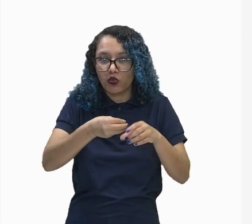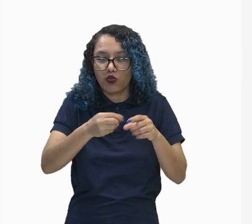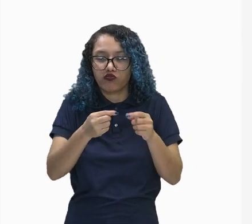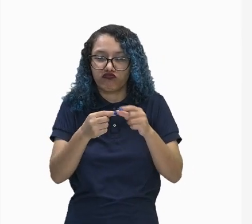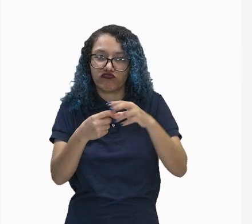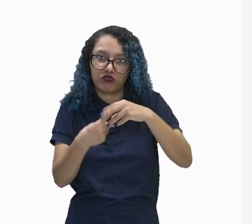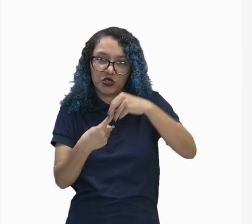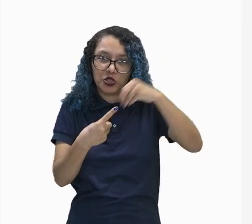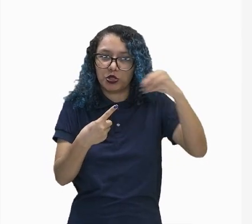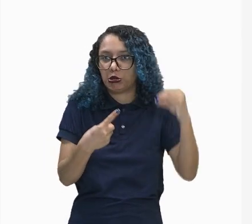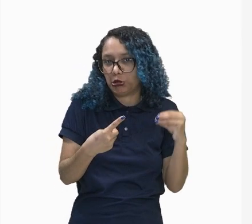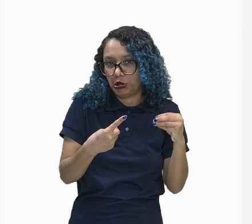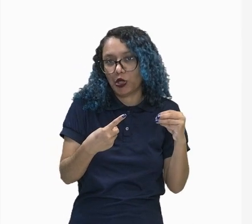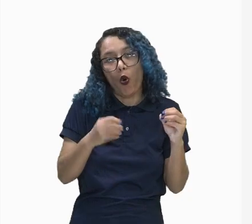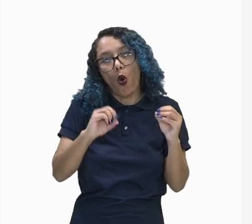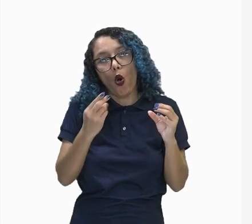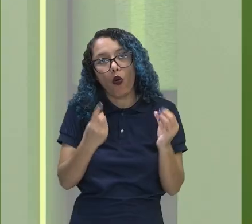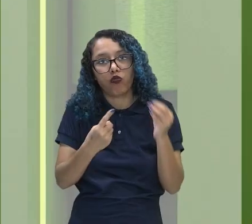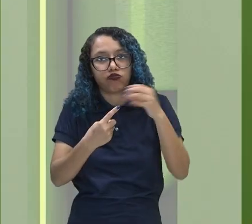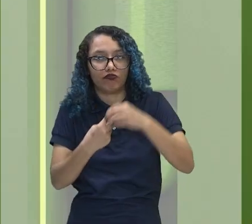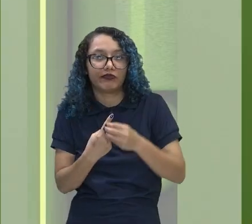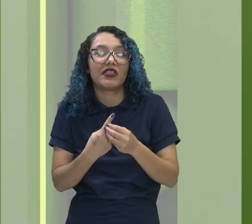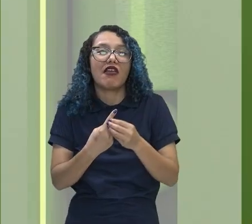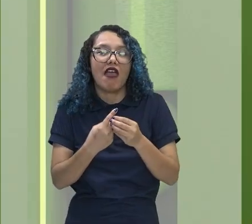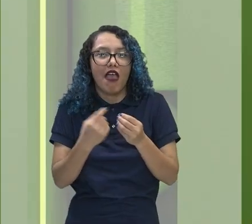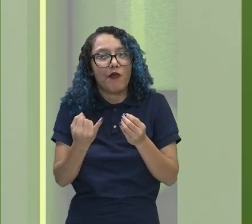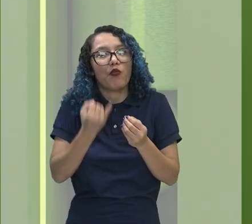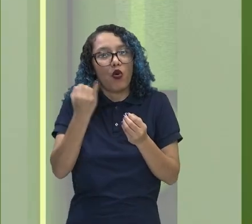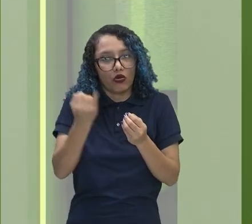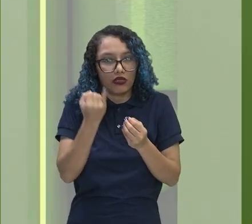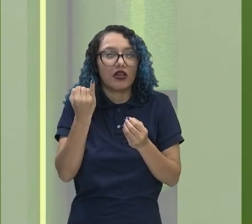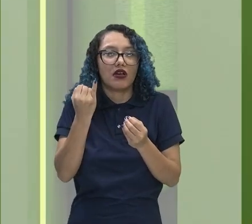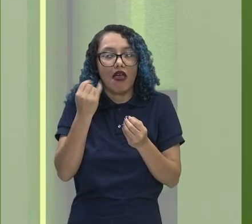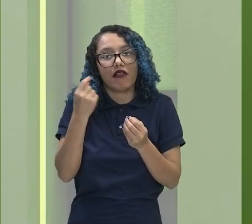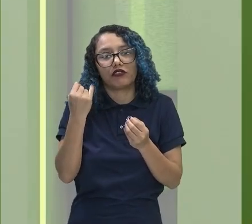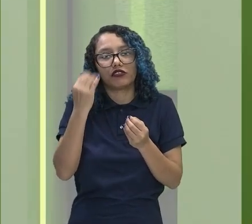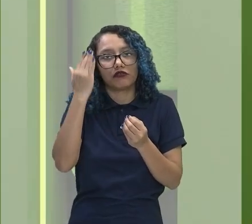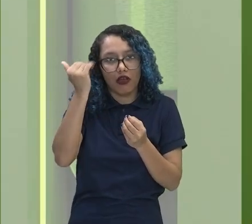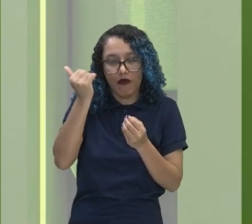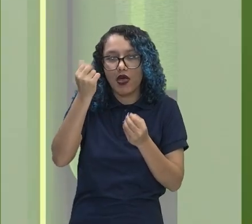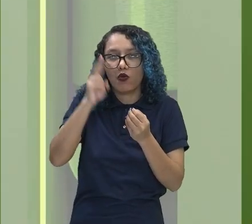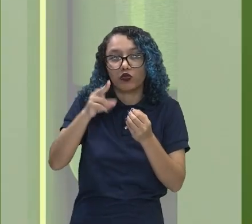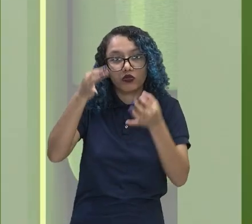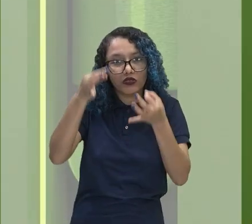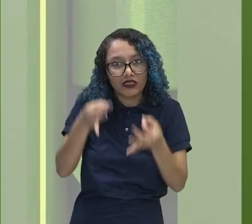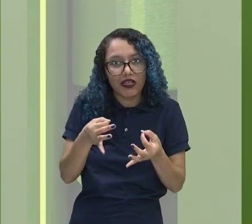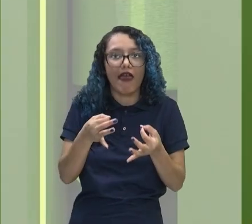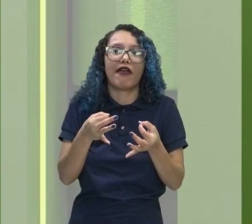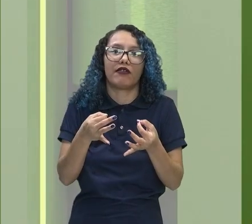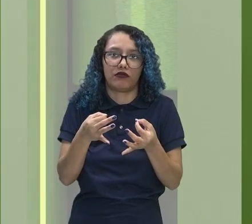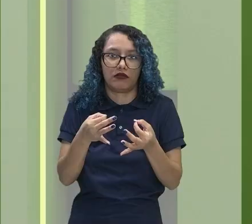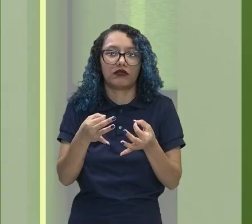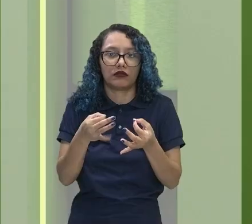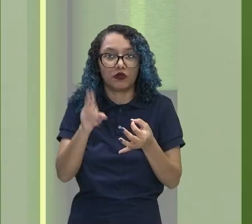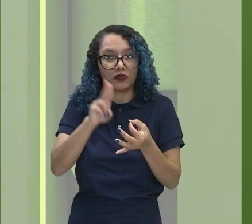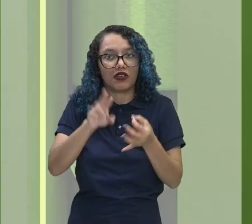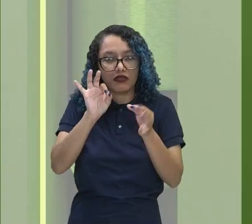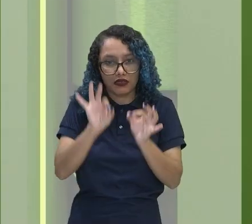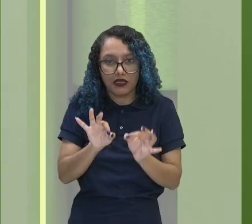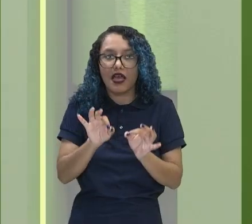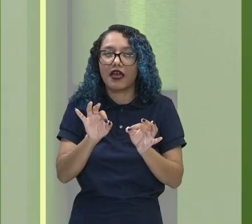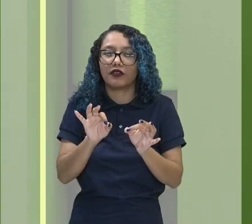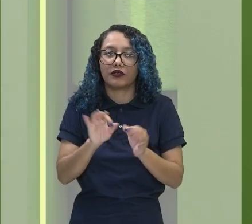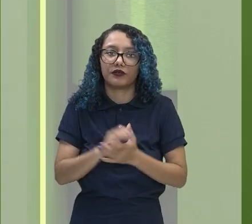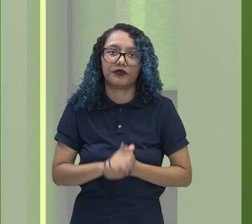é importante a pessoa também saber como utilizar, né? Para utilizar corretamente e assim, né, ela